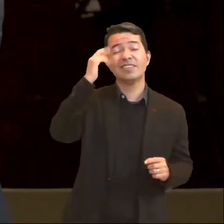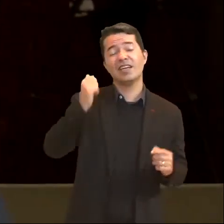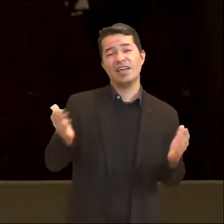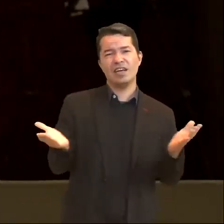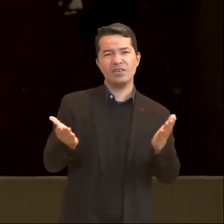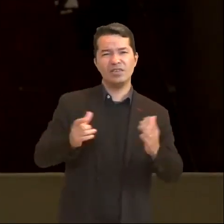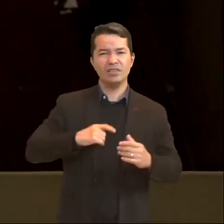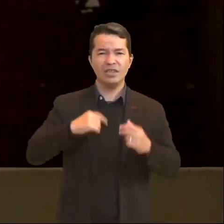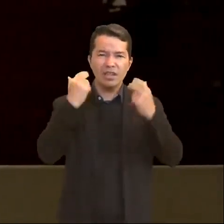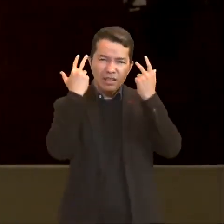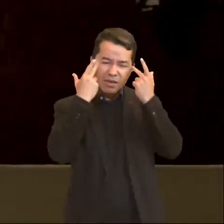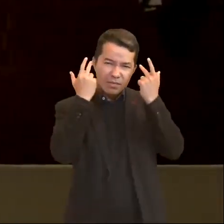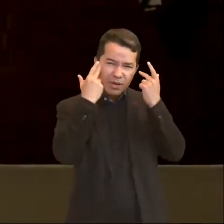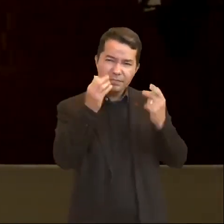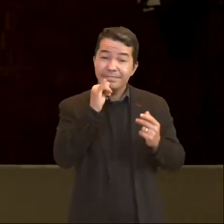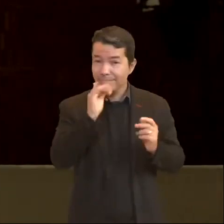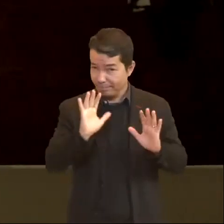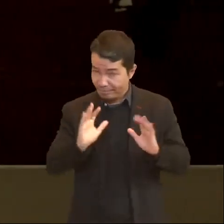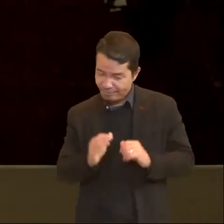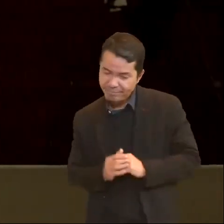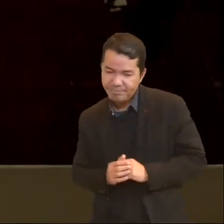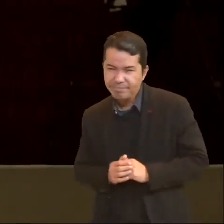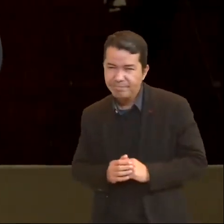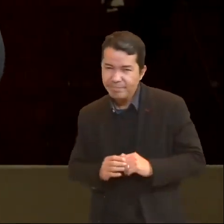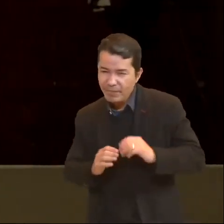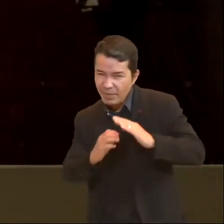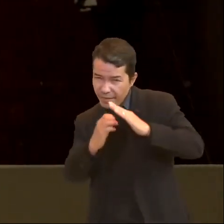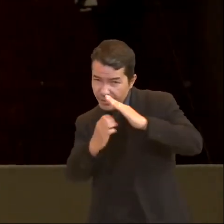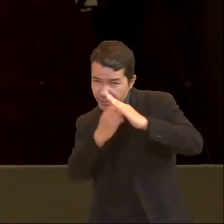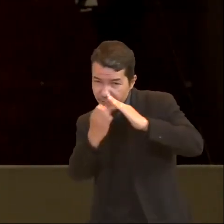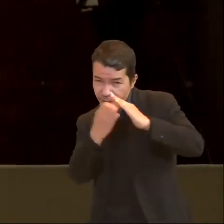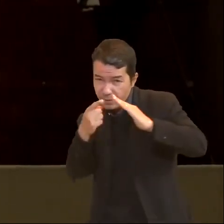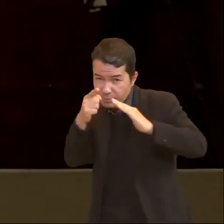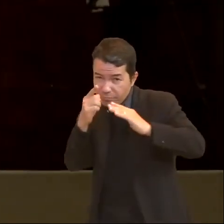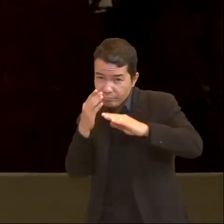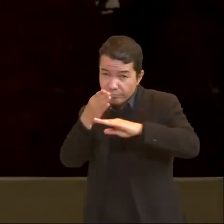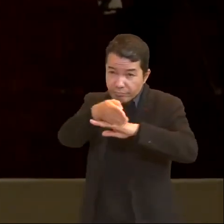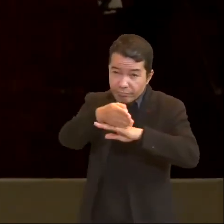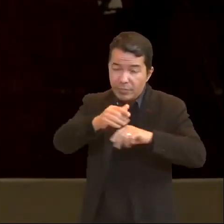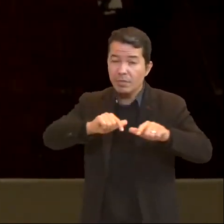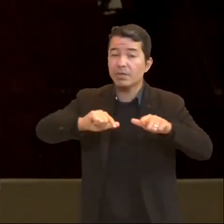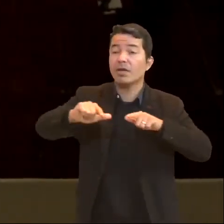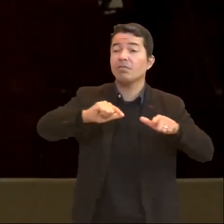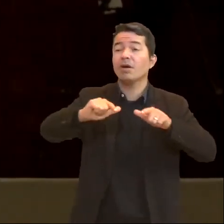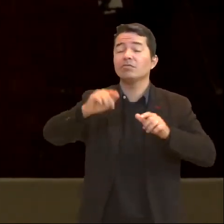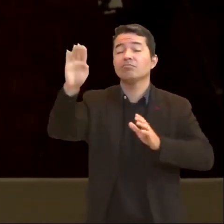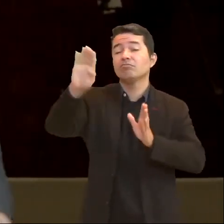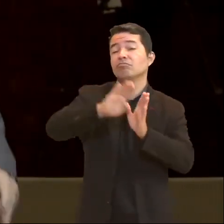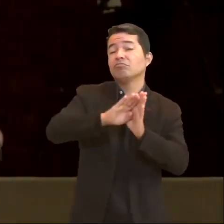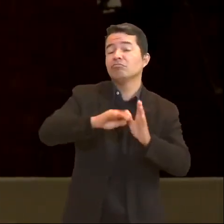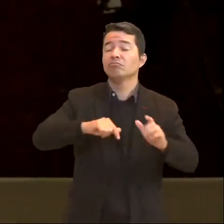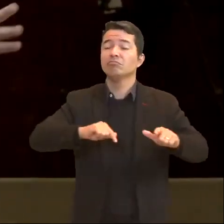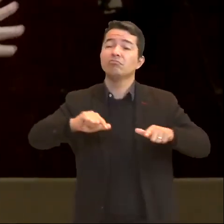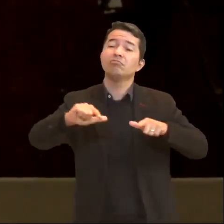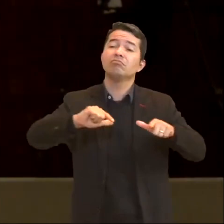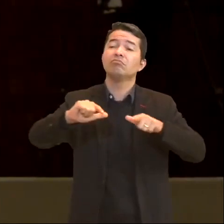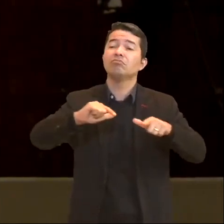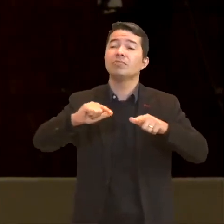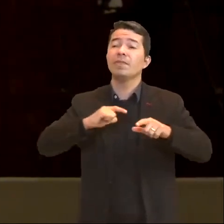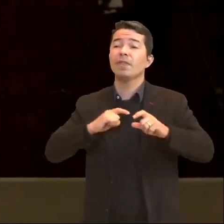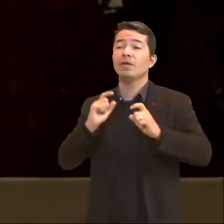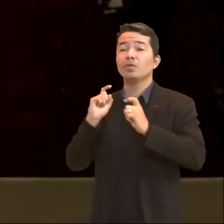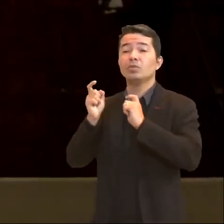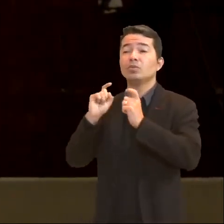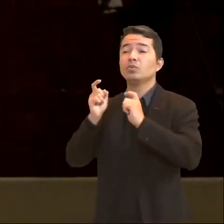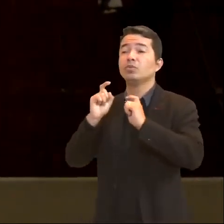hoje. Então, se você trabalha numa empresa, não é? É muito comum chegar nessa empresa e, de repente, você vai ter uma reunião